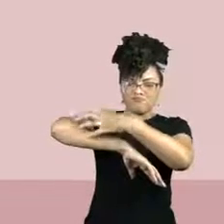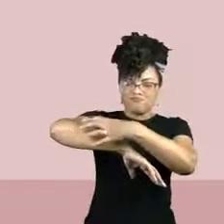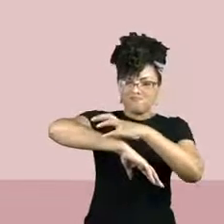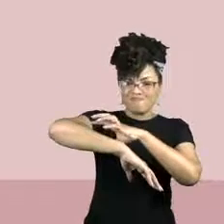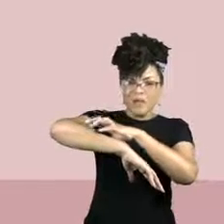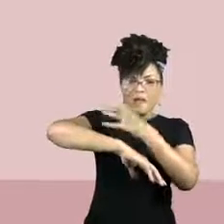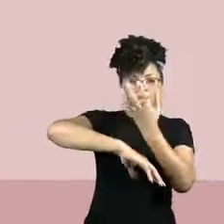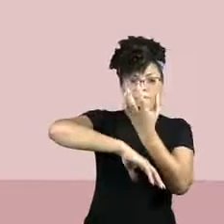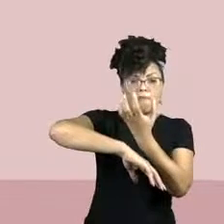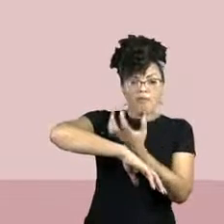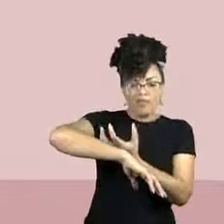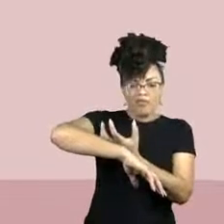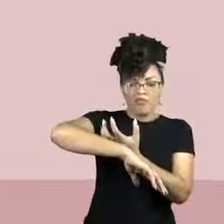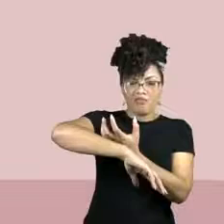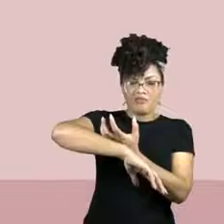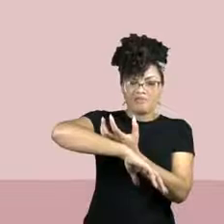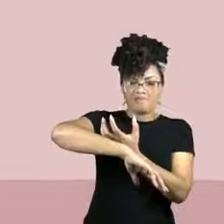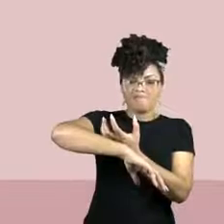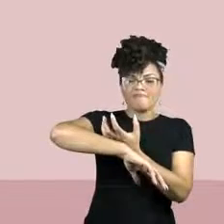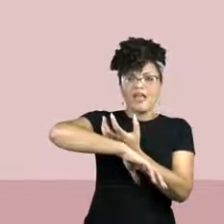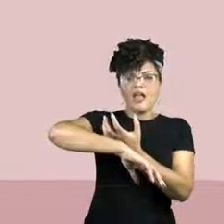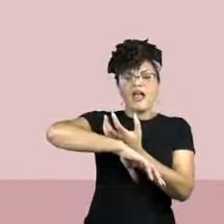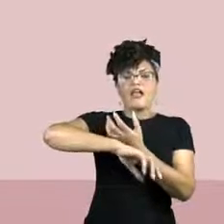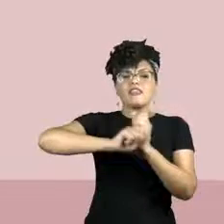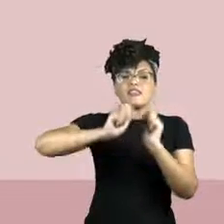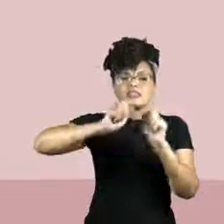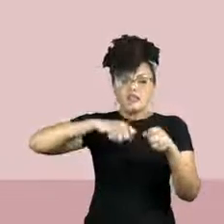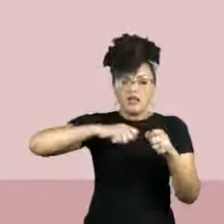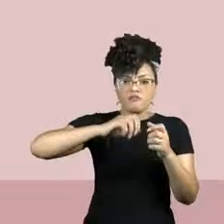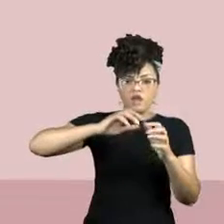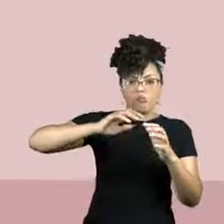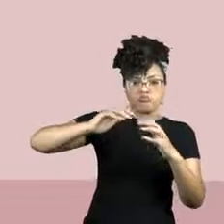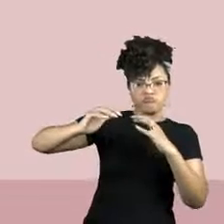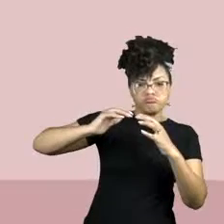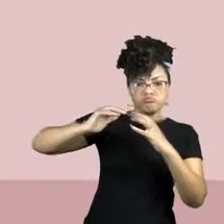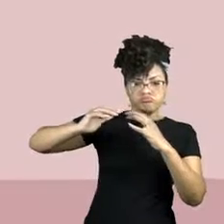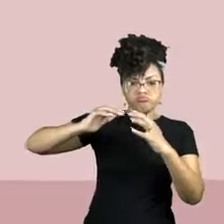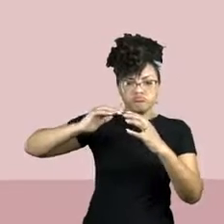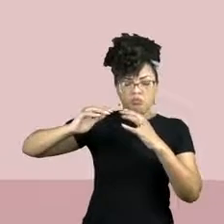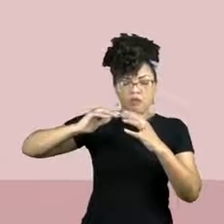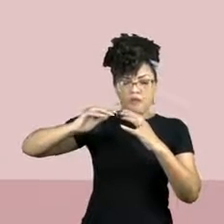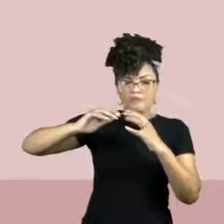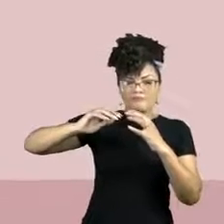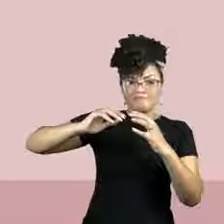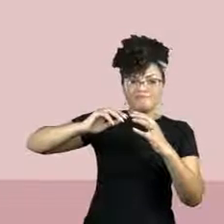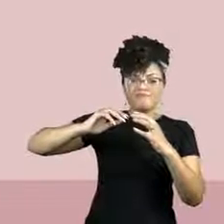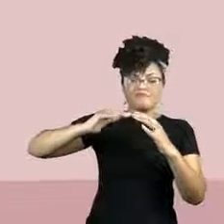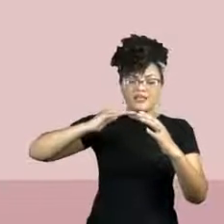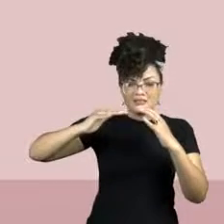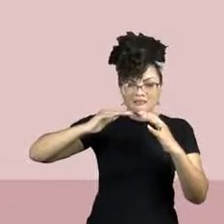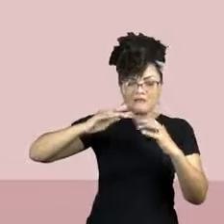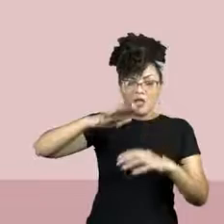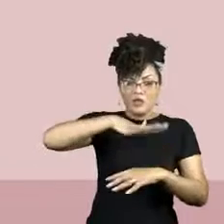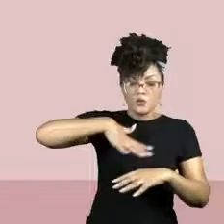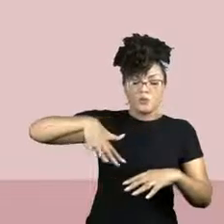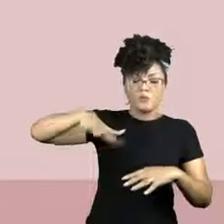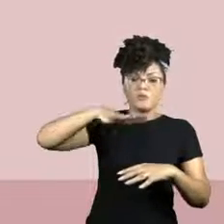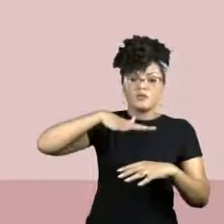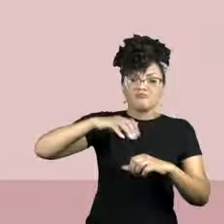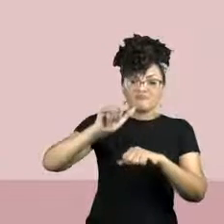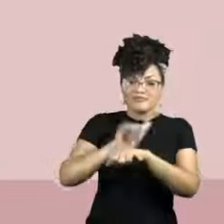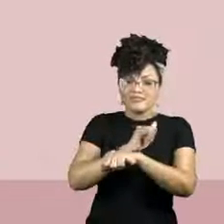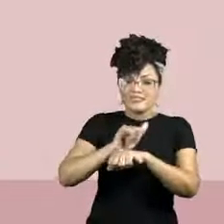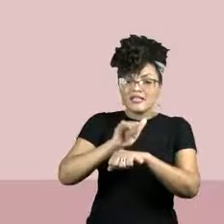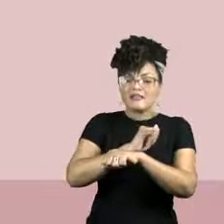região que tende a instabilizar. Ele está num ponto estratégico da nossa superfície de ruptura, né, que